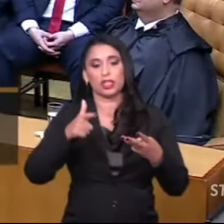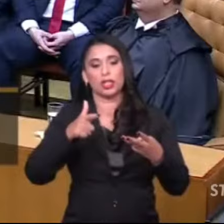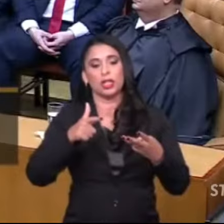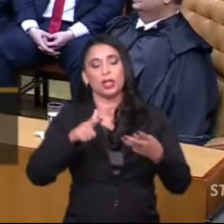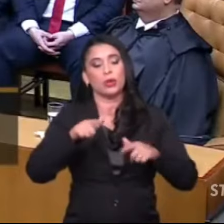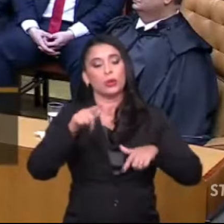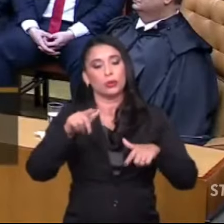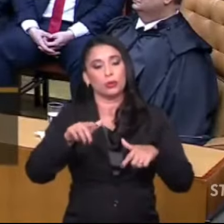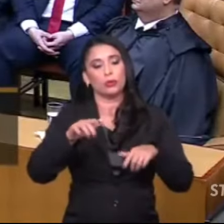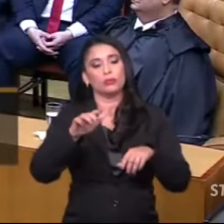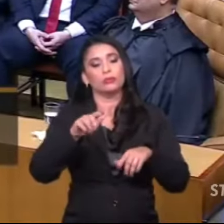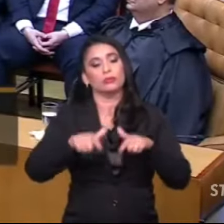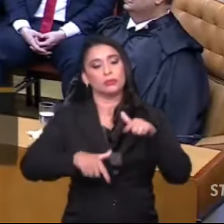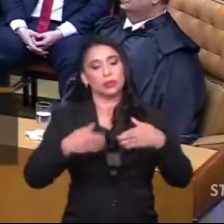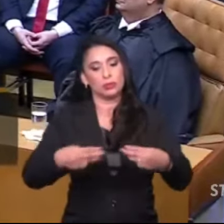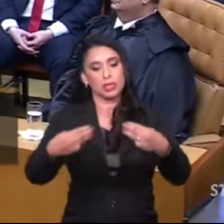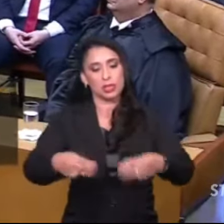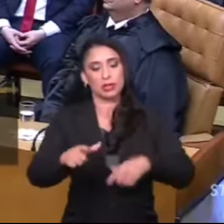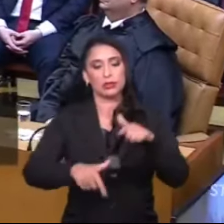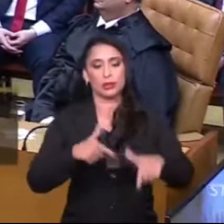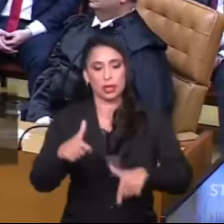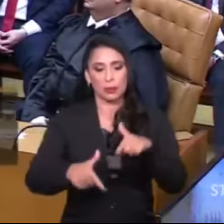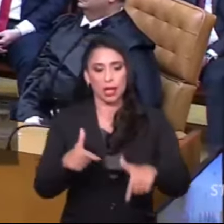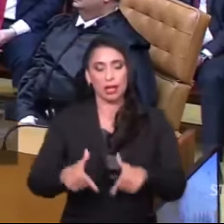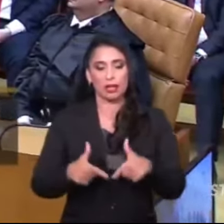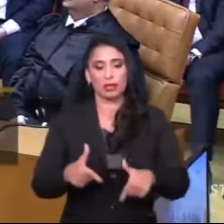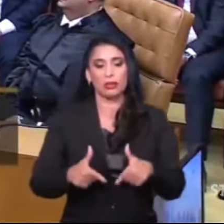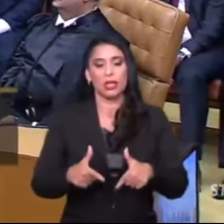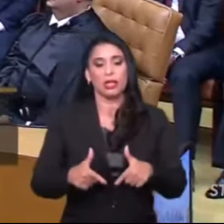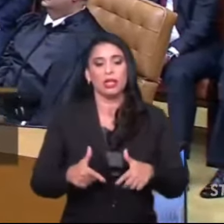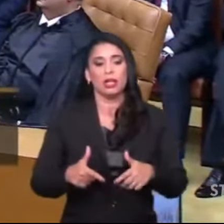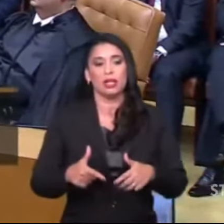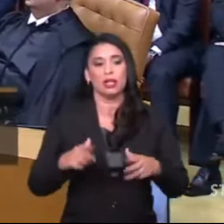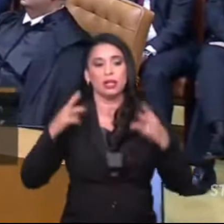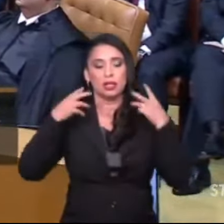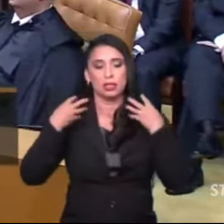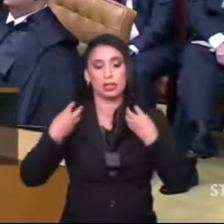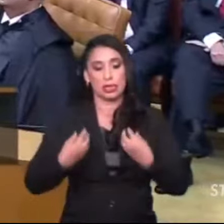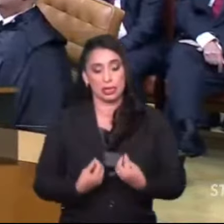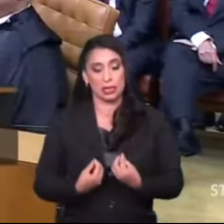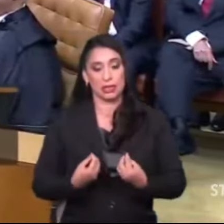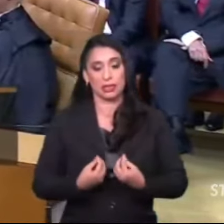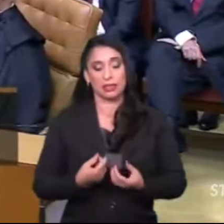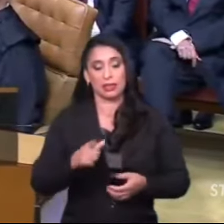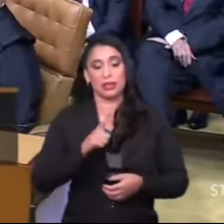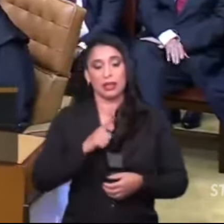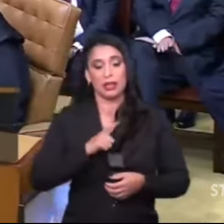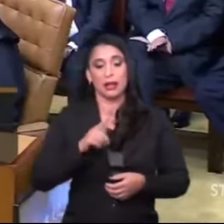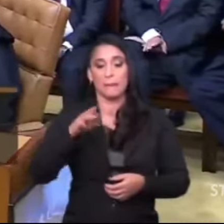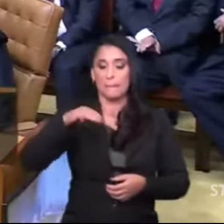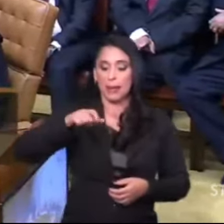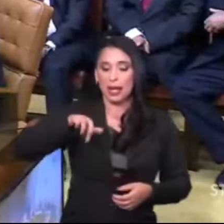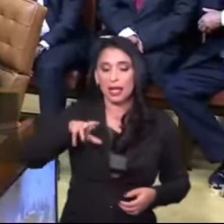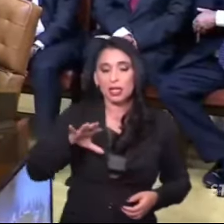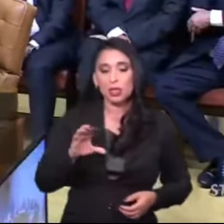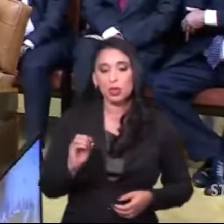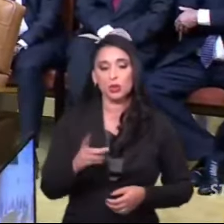Nízia Verônica Trindade Lima, ministra de Estado da Saúde, Márcio França, Alexandre Silveira de